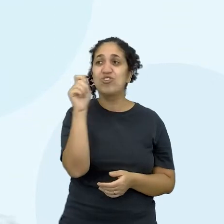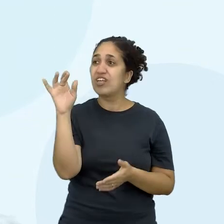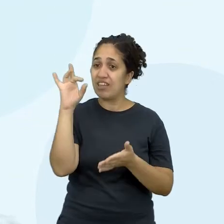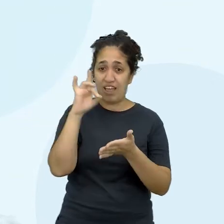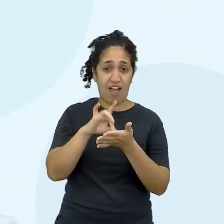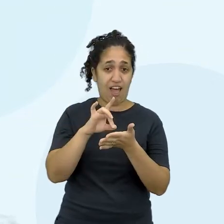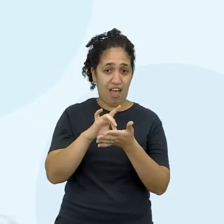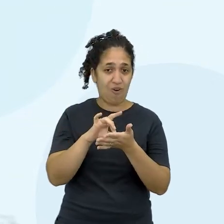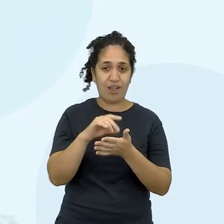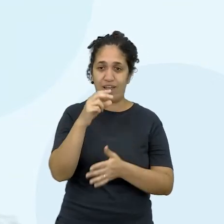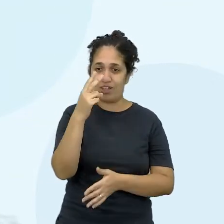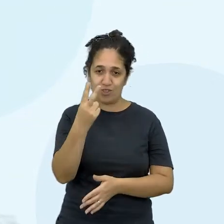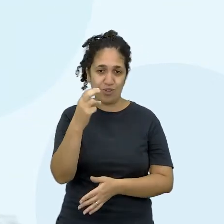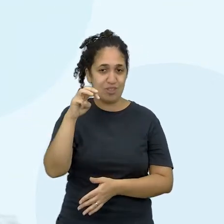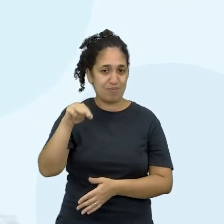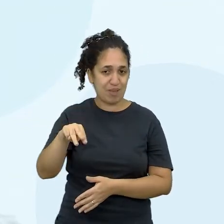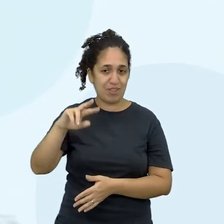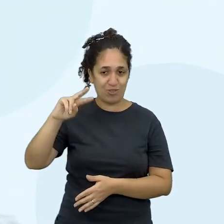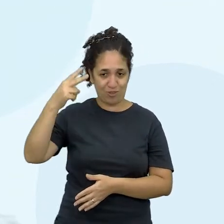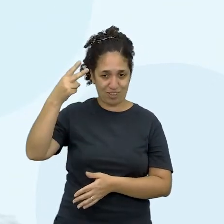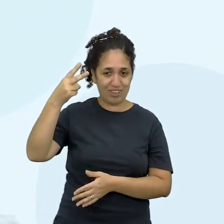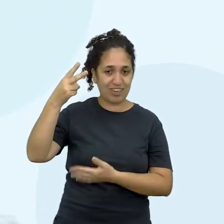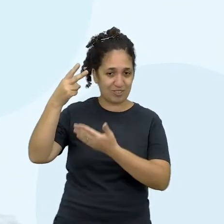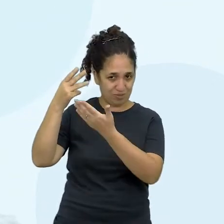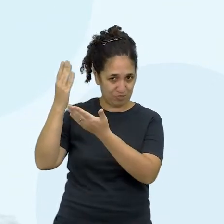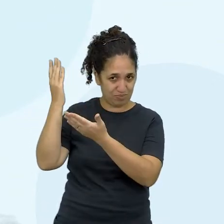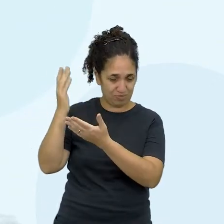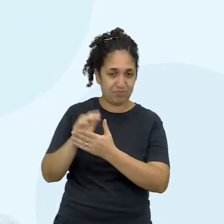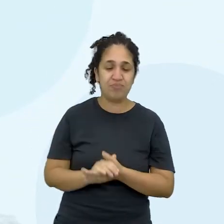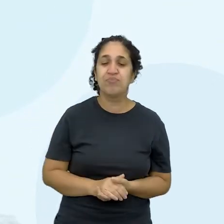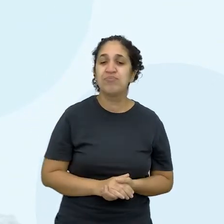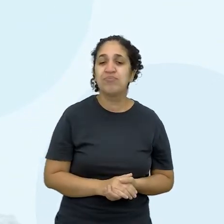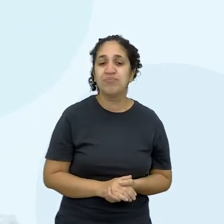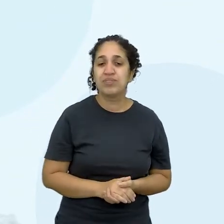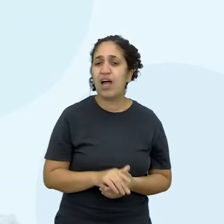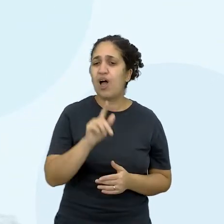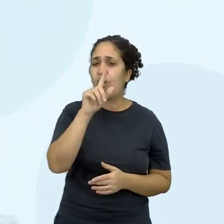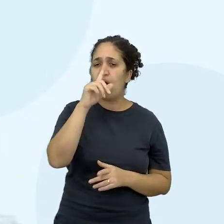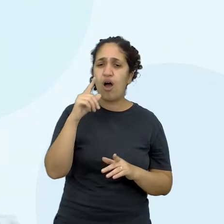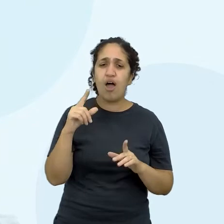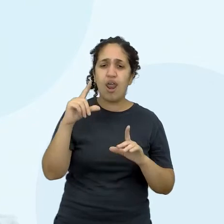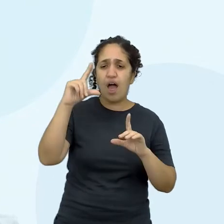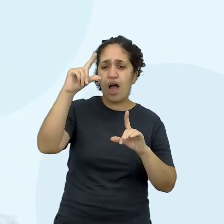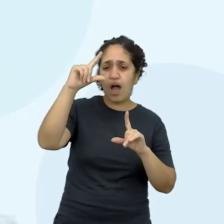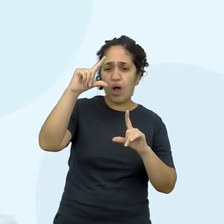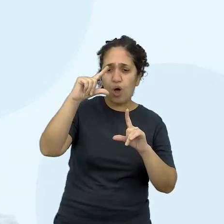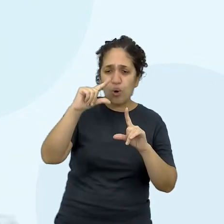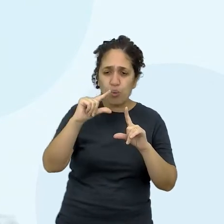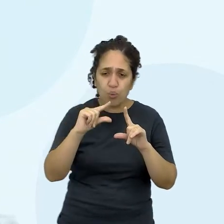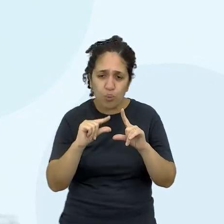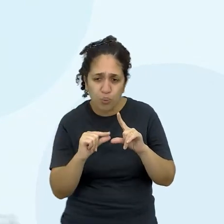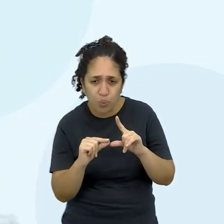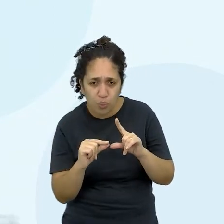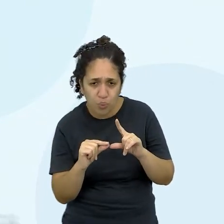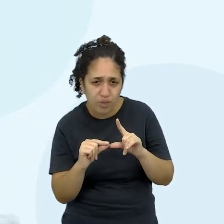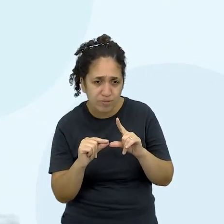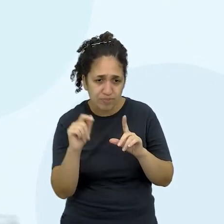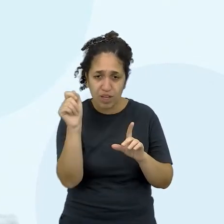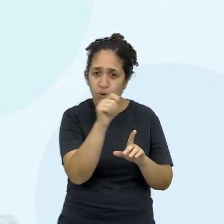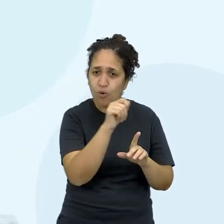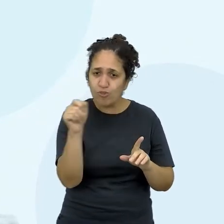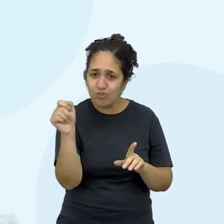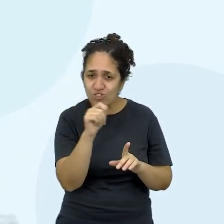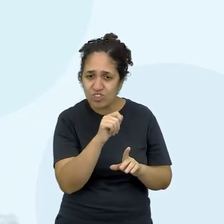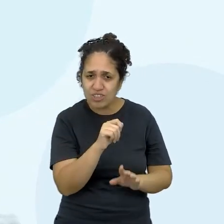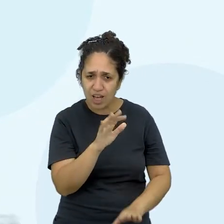de 2 metros quadrados, vamos supor. Se você reduzir a cortina, eu duvido que a